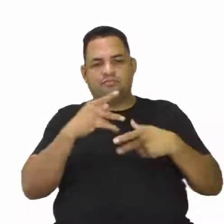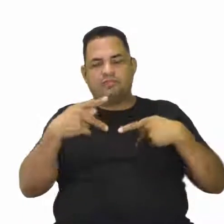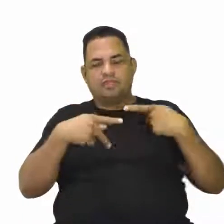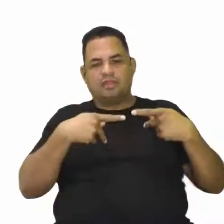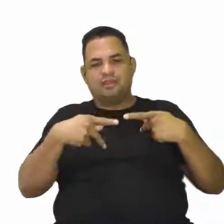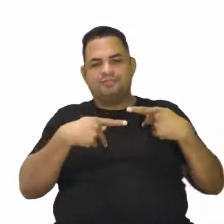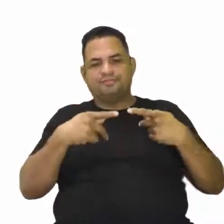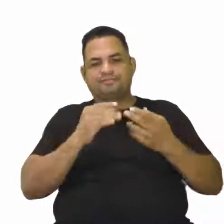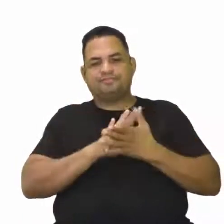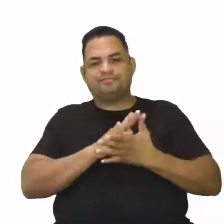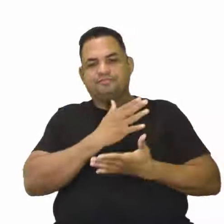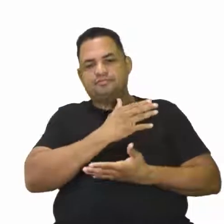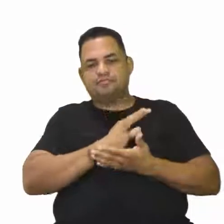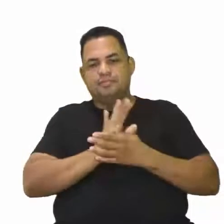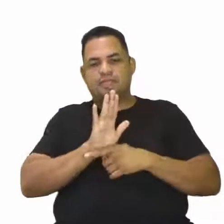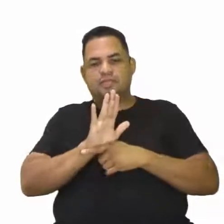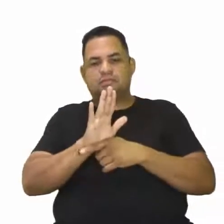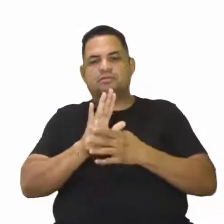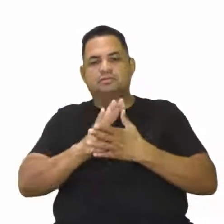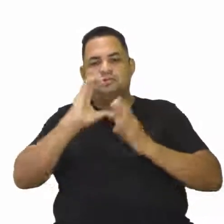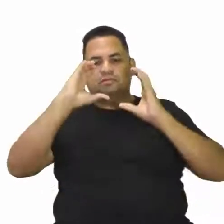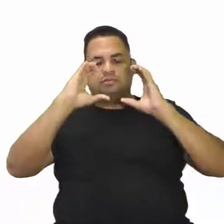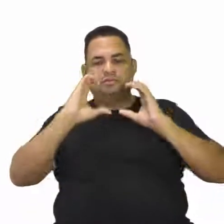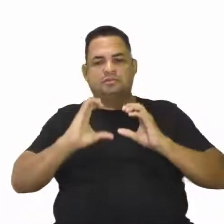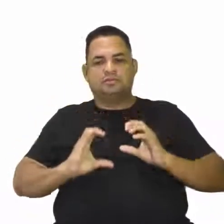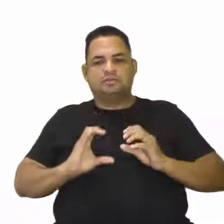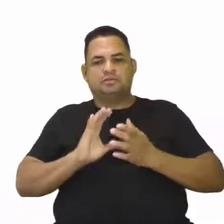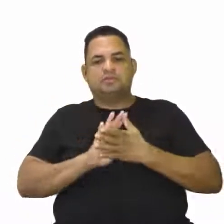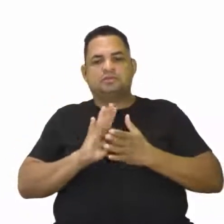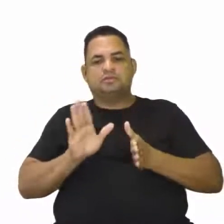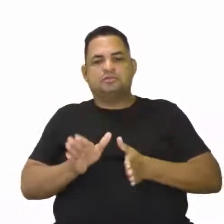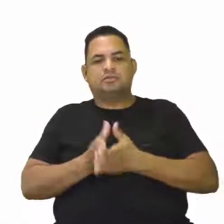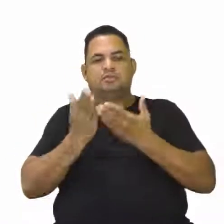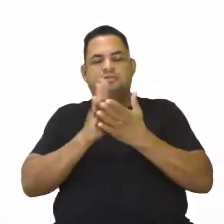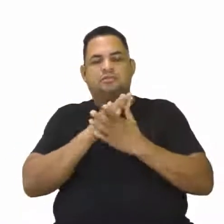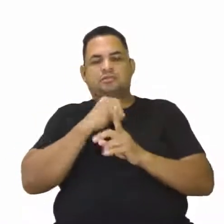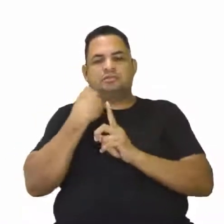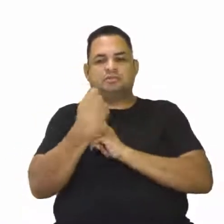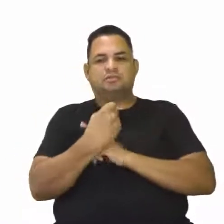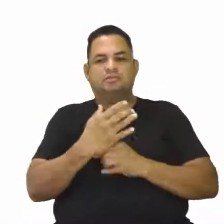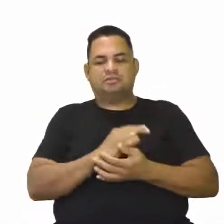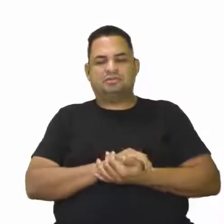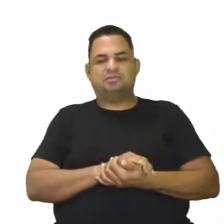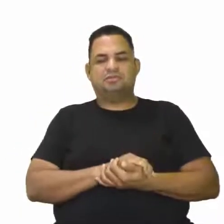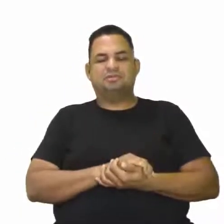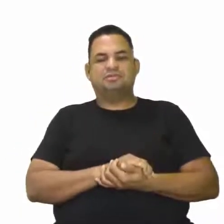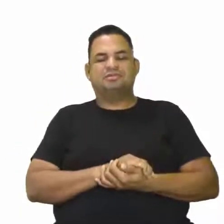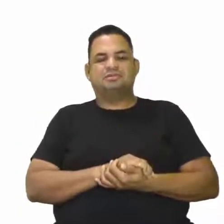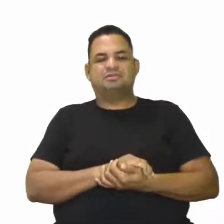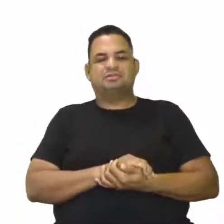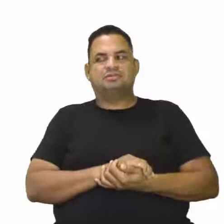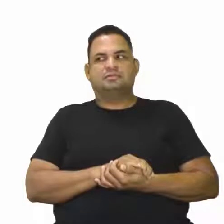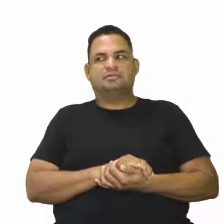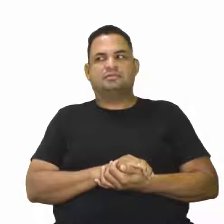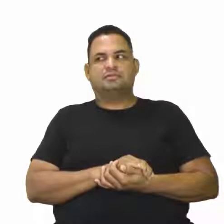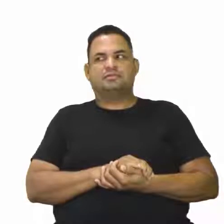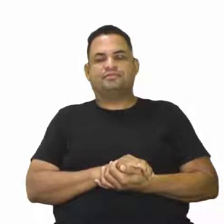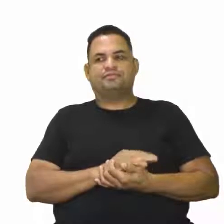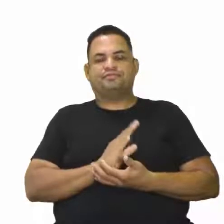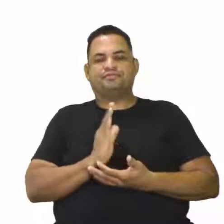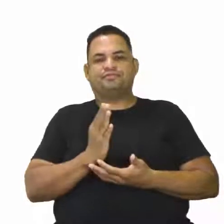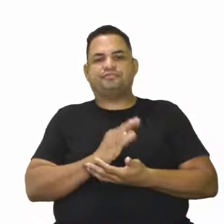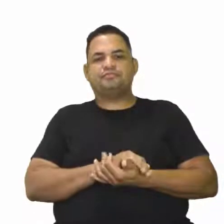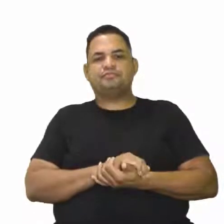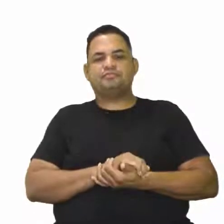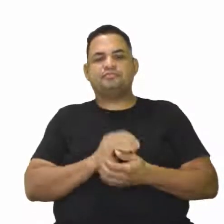Seleciona programas para beneficiar cidadãos vulneráveis socialmente. A gente acabou de falar para vocês, né, gente? Nem